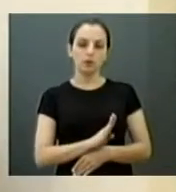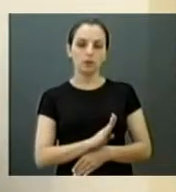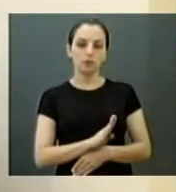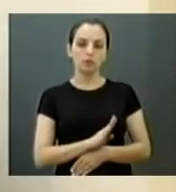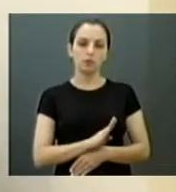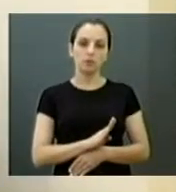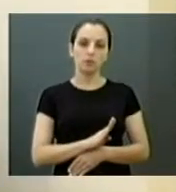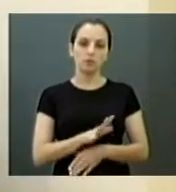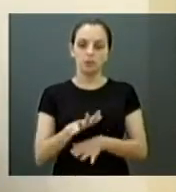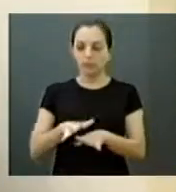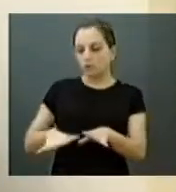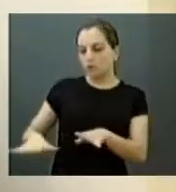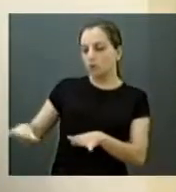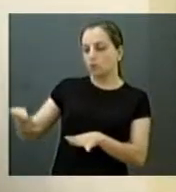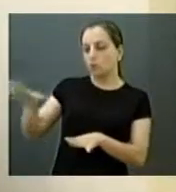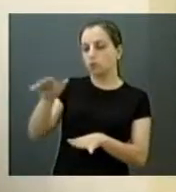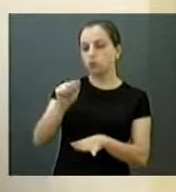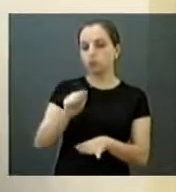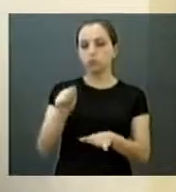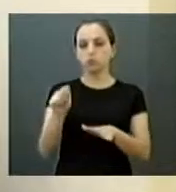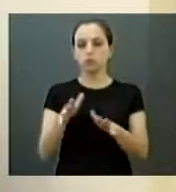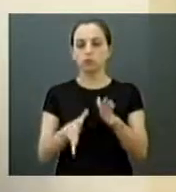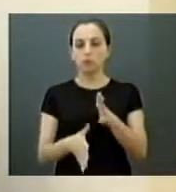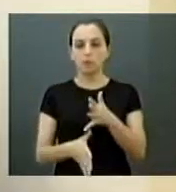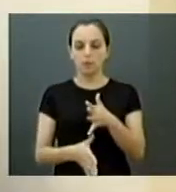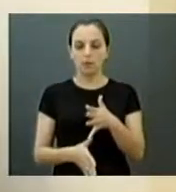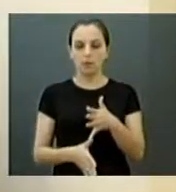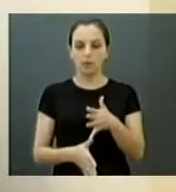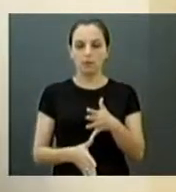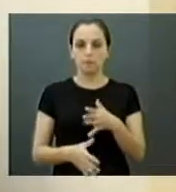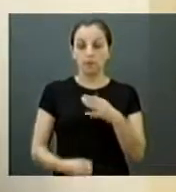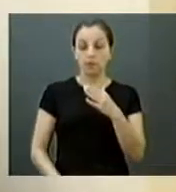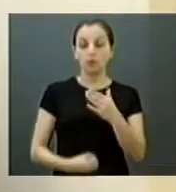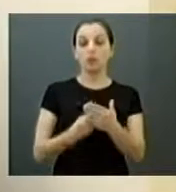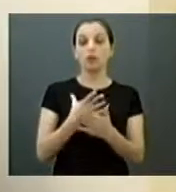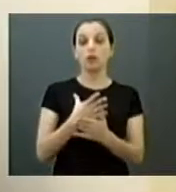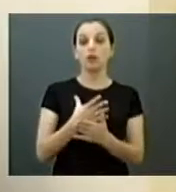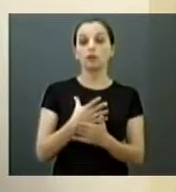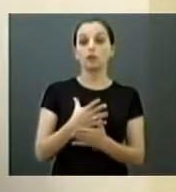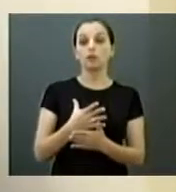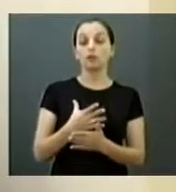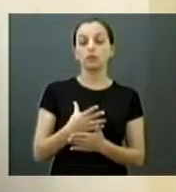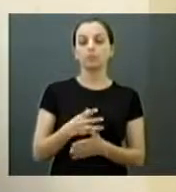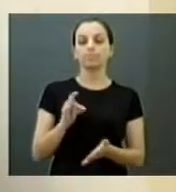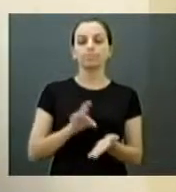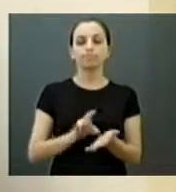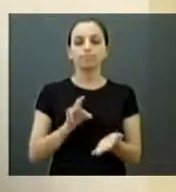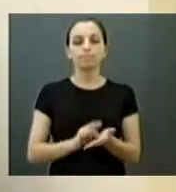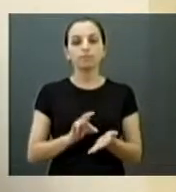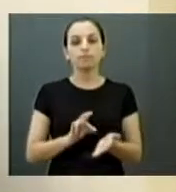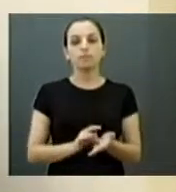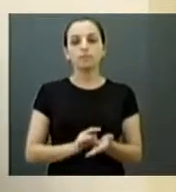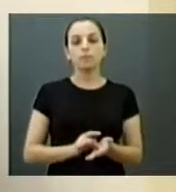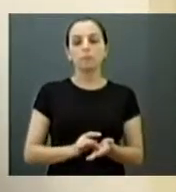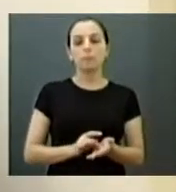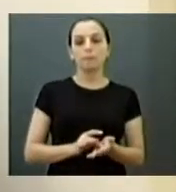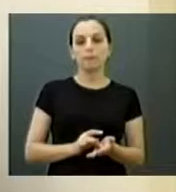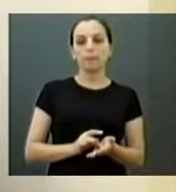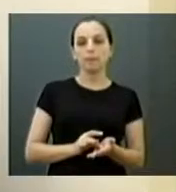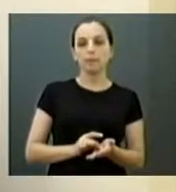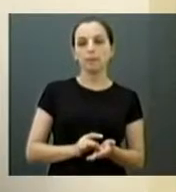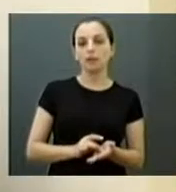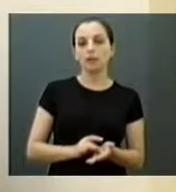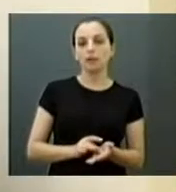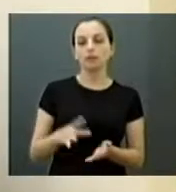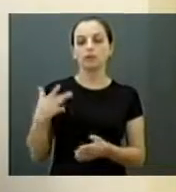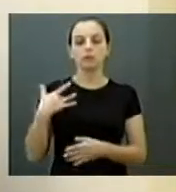América. Isso cria situações de verdadeiramente sucateamento do sistema de